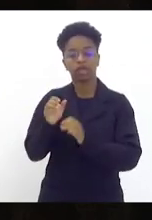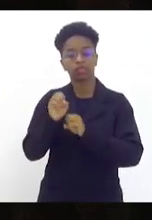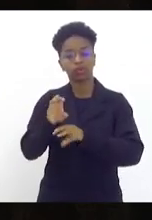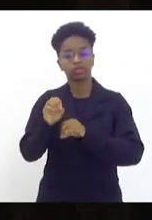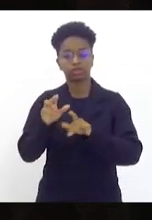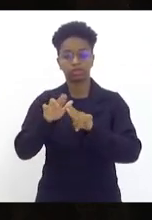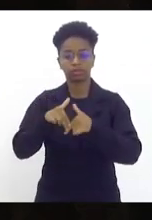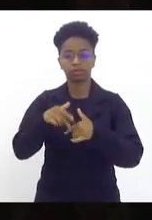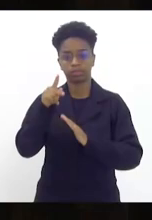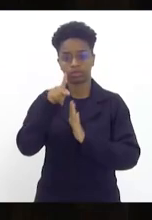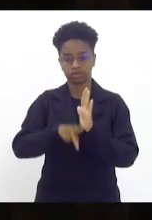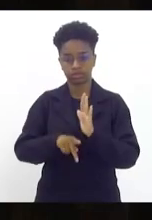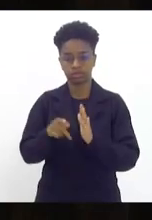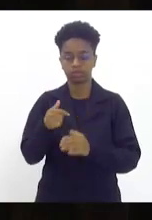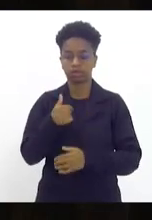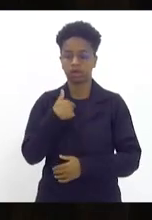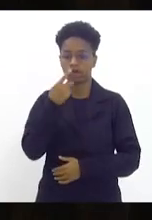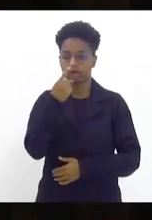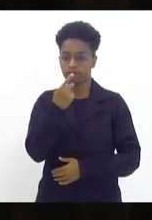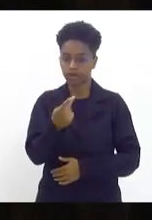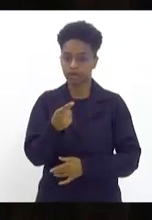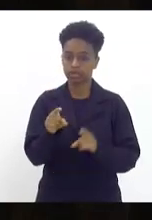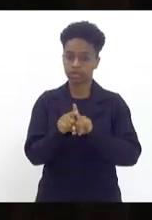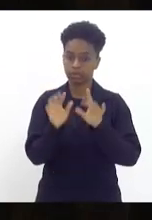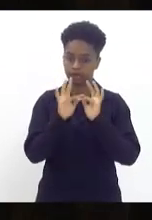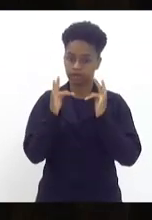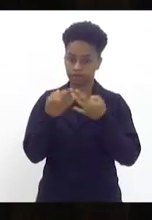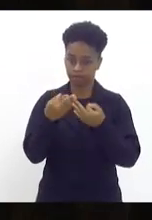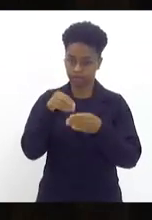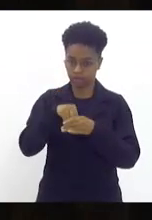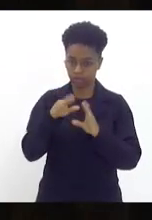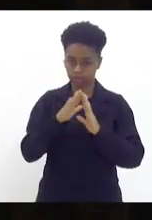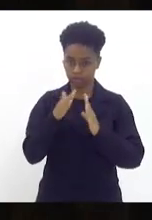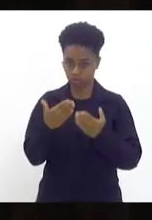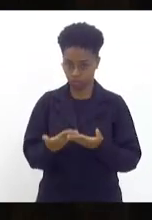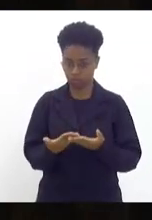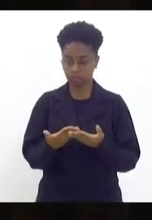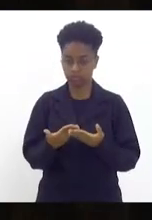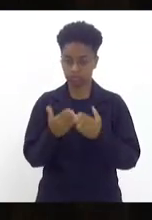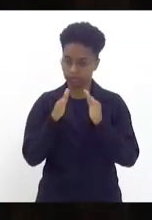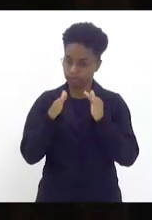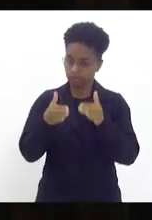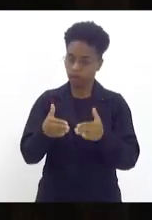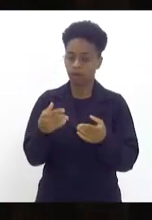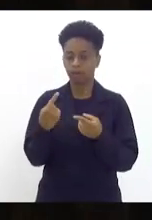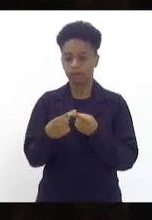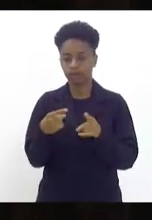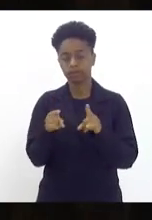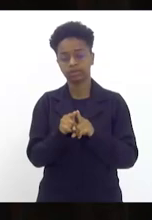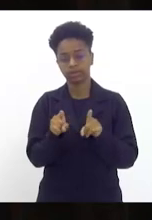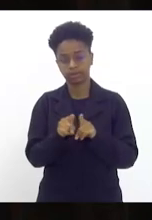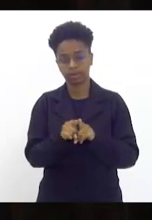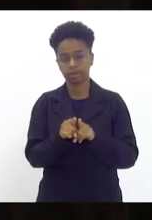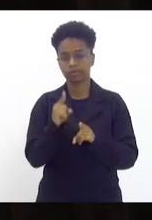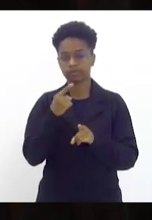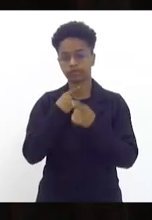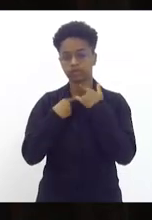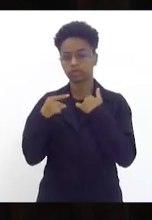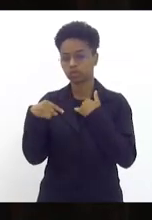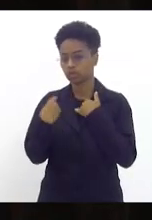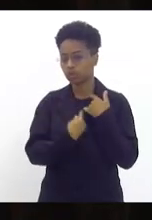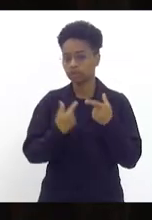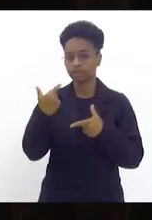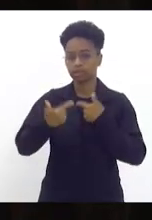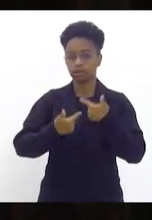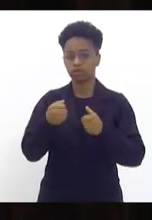projeto Reconnect. Vou falar do Família na Escola, especificamente, que foi também um desejo nosso de trabalhar com o